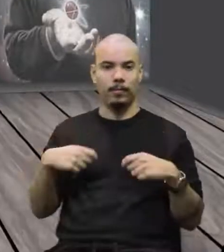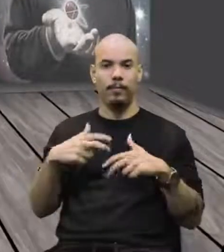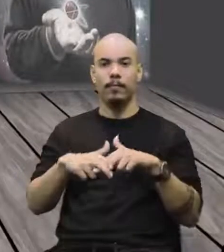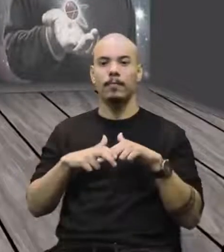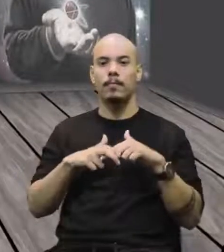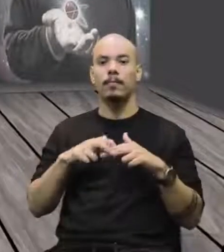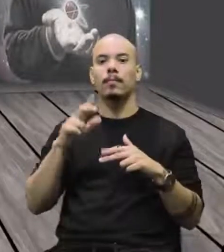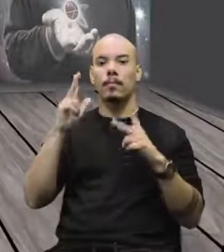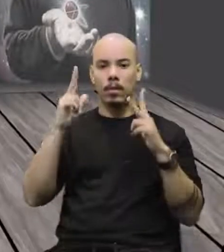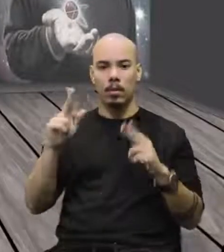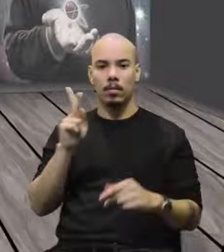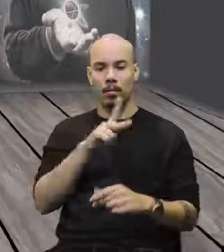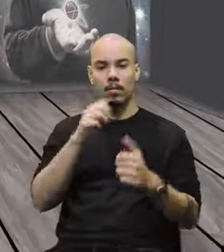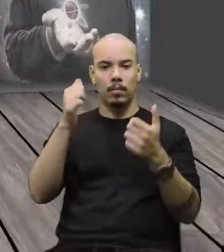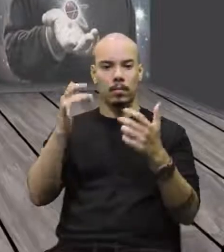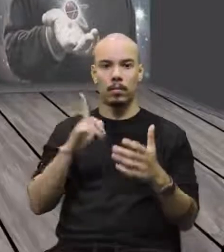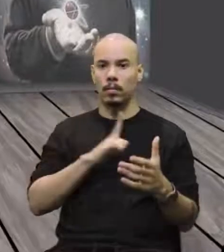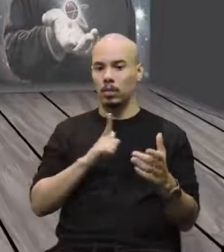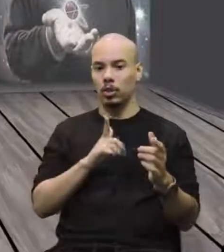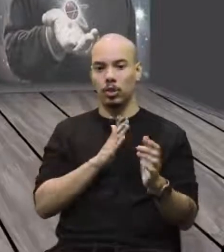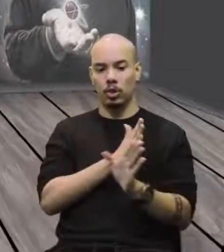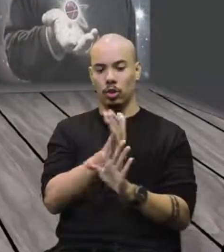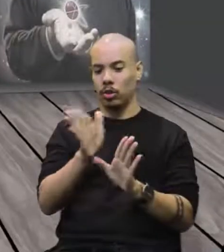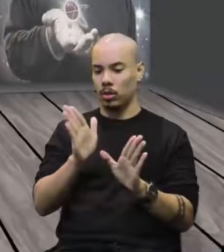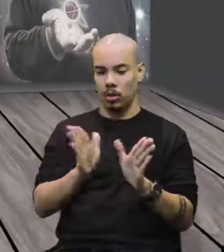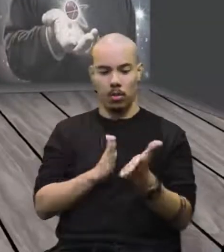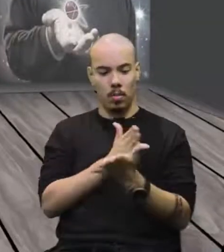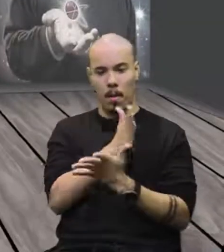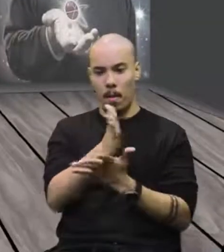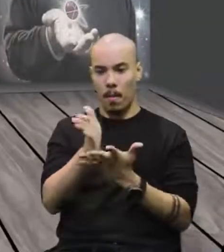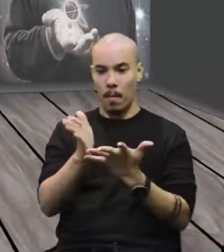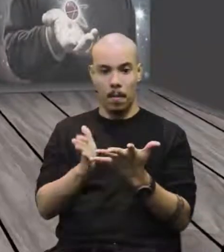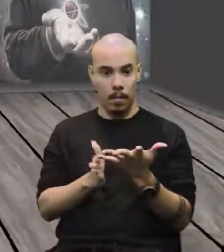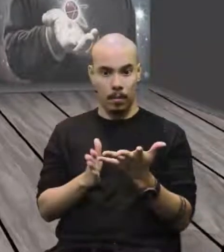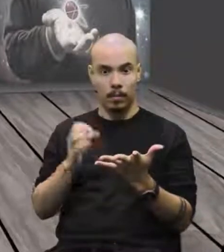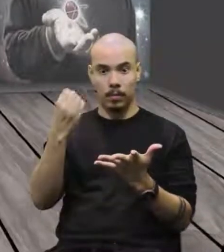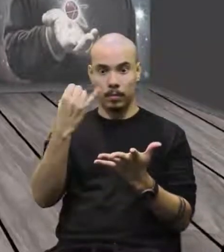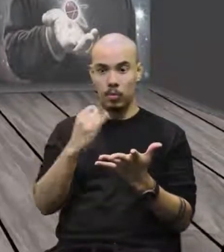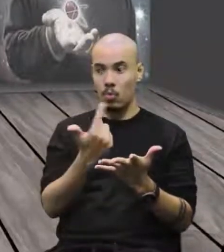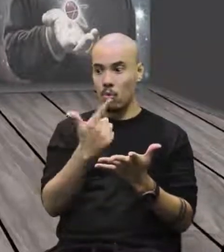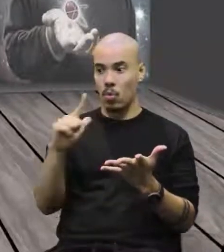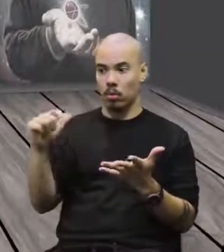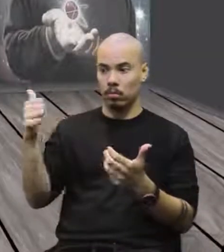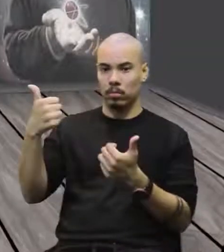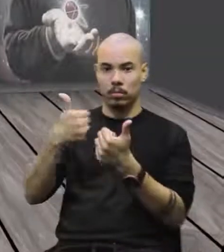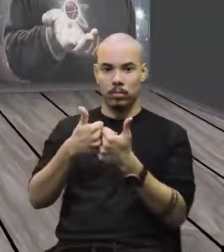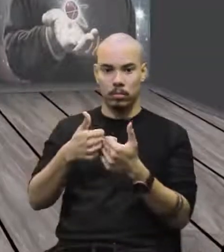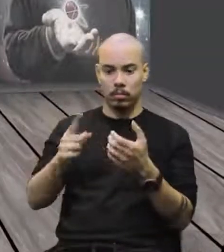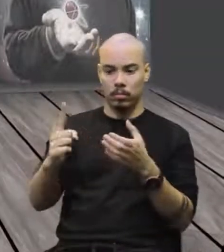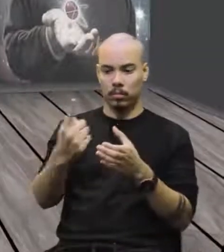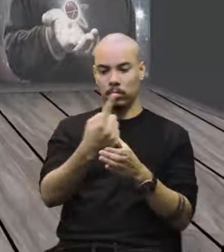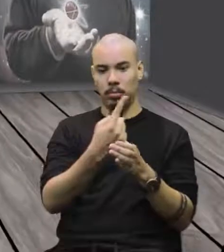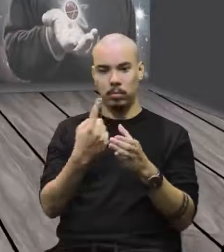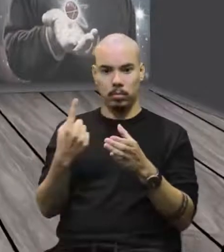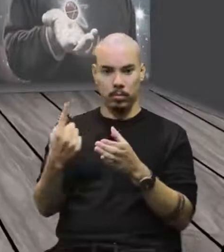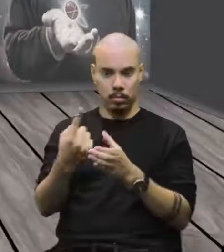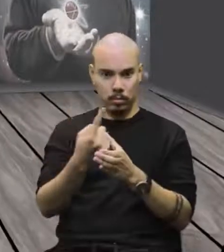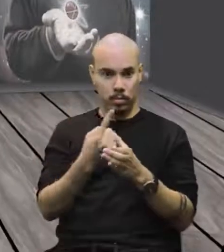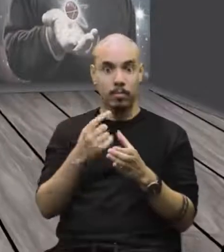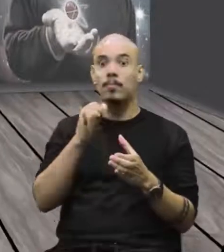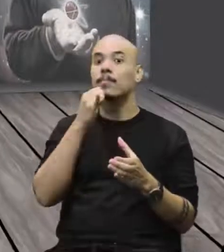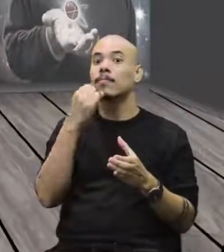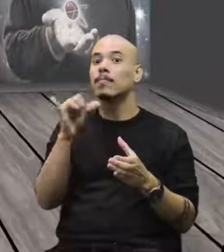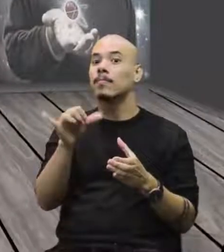é radial, como o professor desce, todas as direções. Por acaso, uma outra carga passa aqui nesse campo elétrico, não é